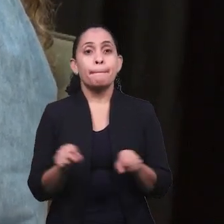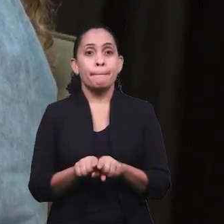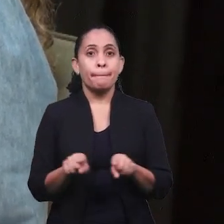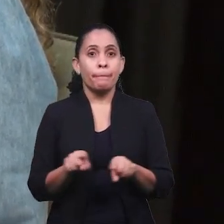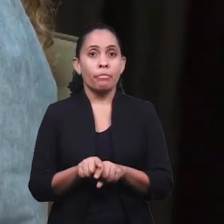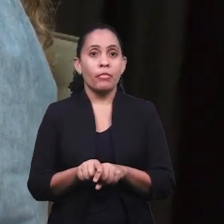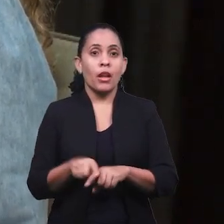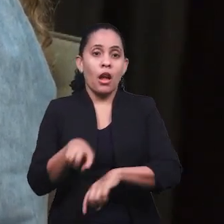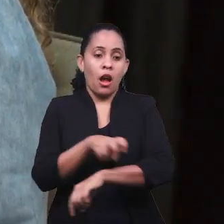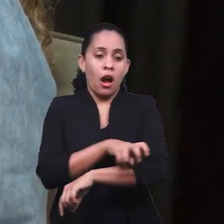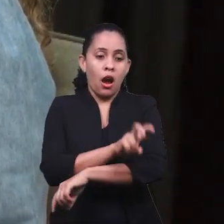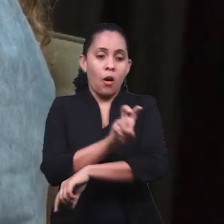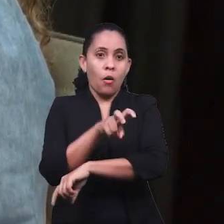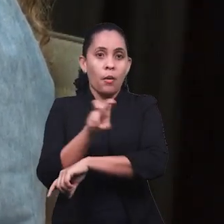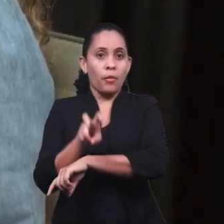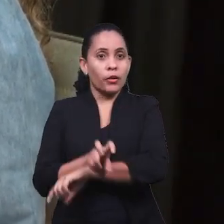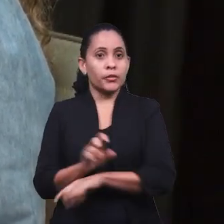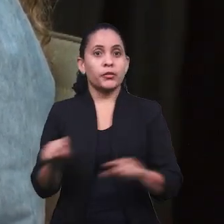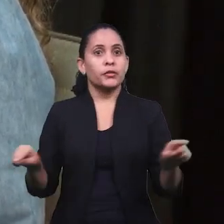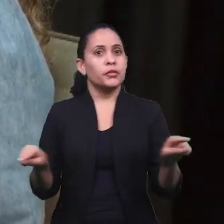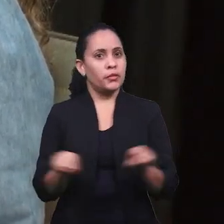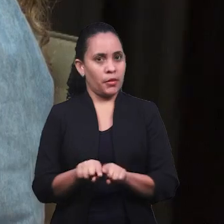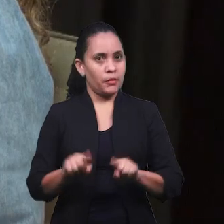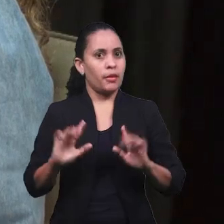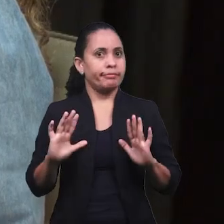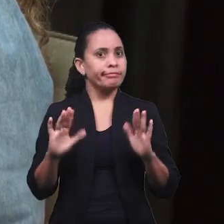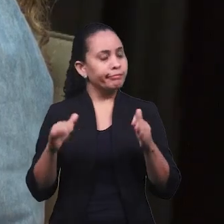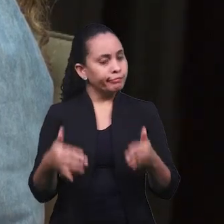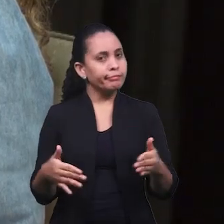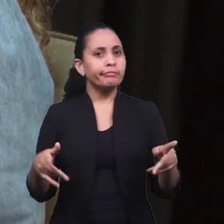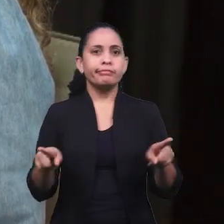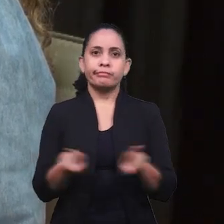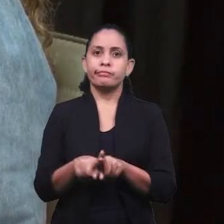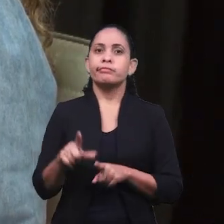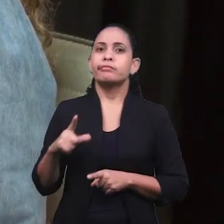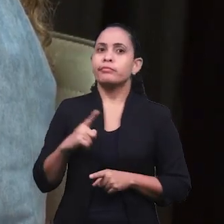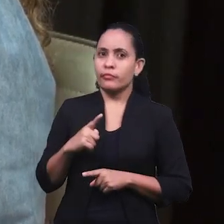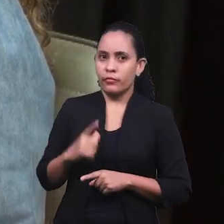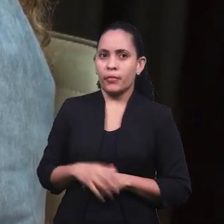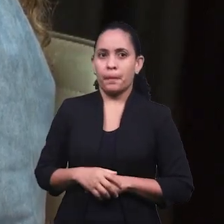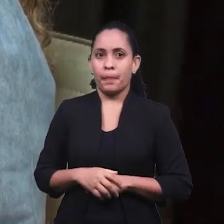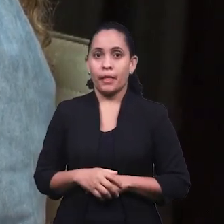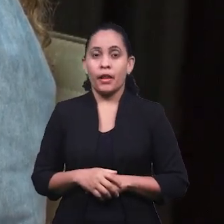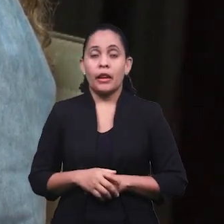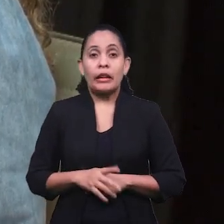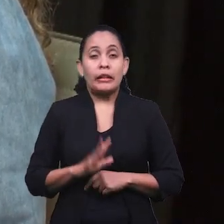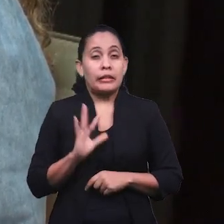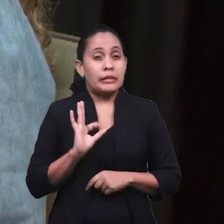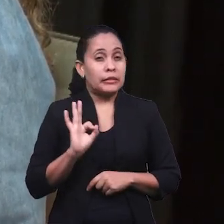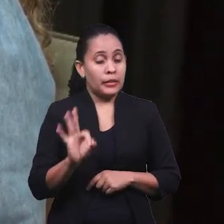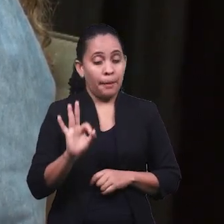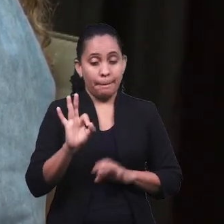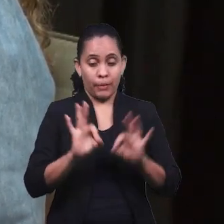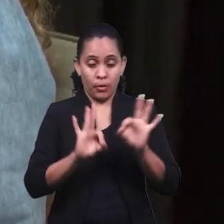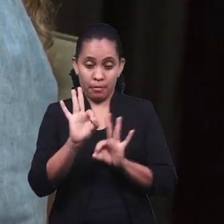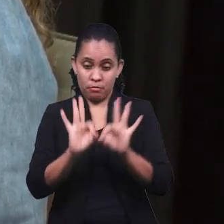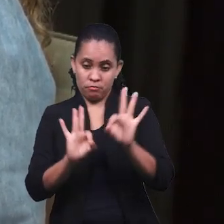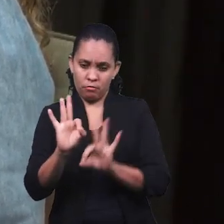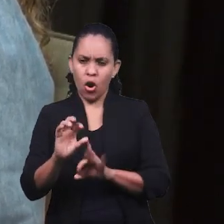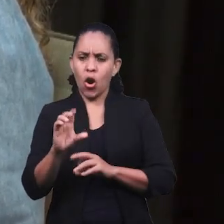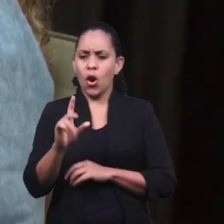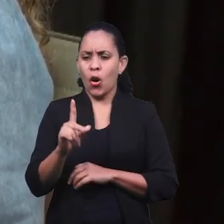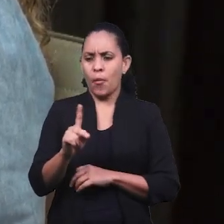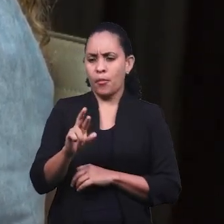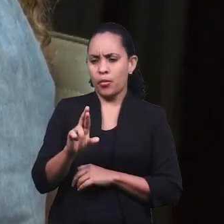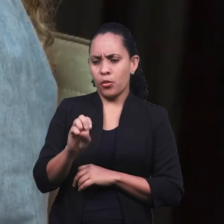aonde há partes físicas sendo programadas para atender uma necessidade, né, de uma determinada